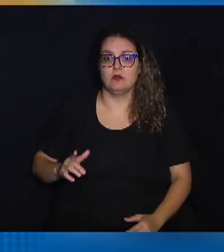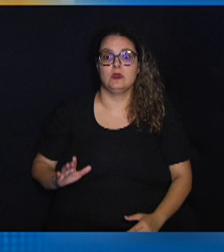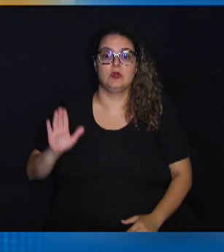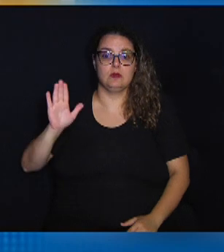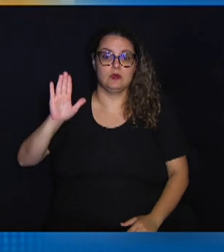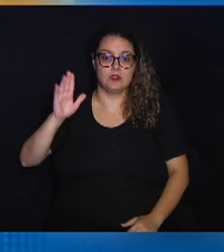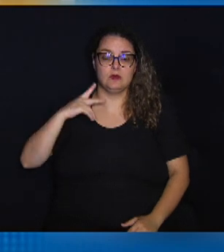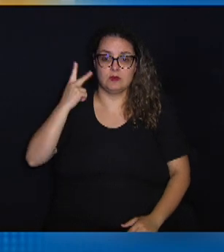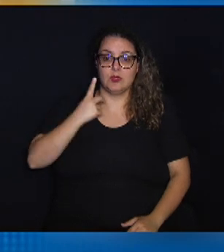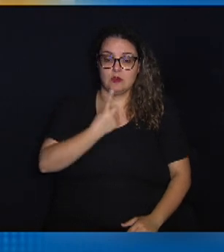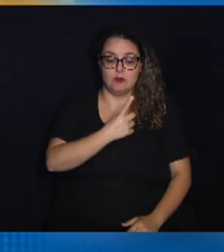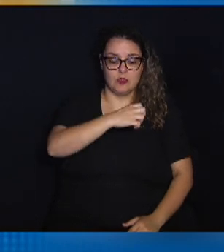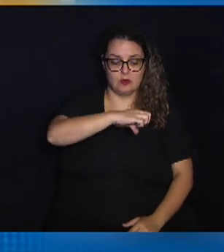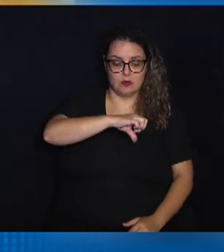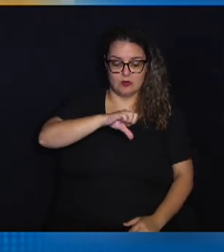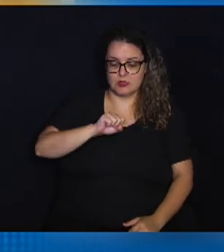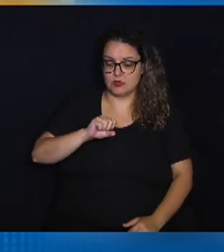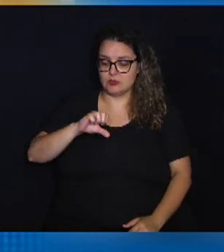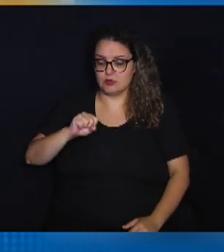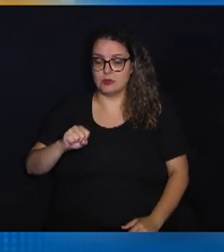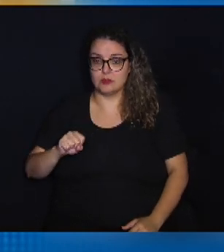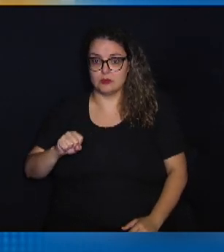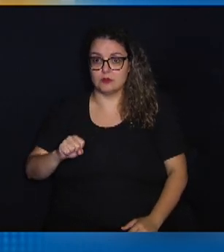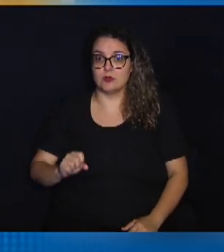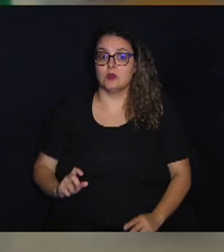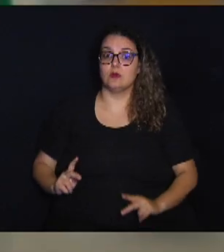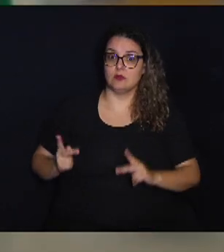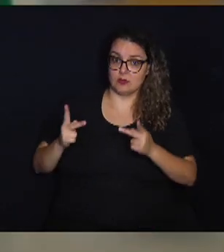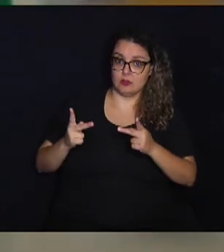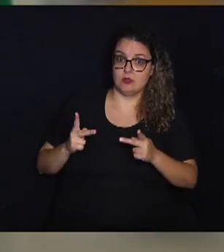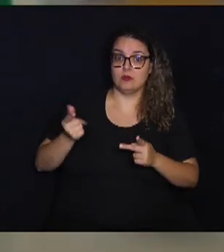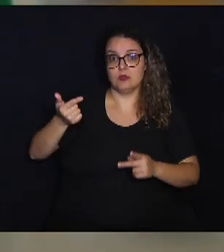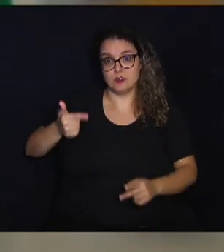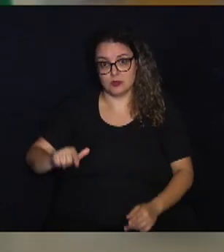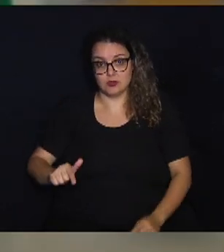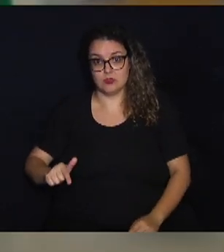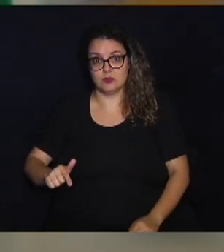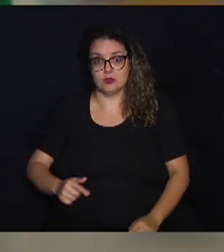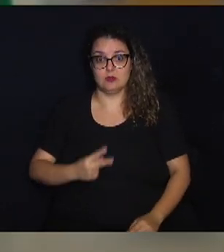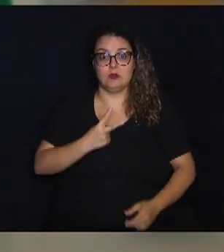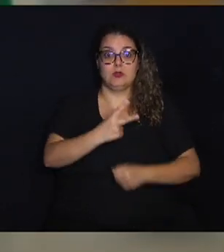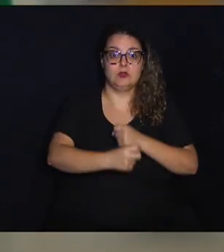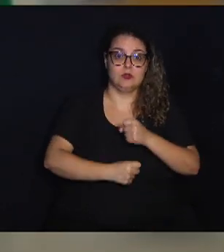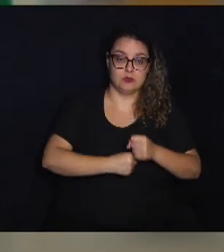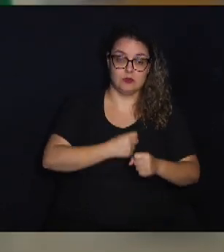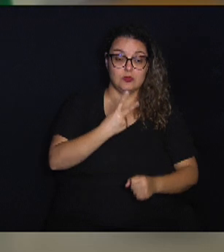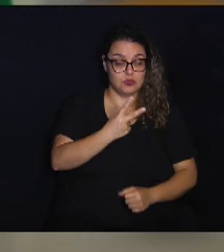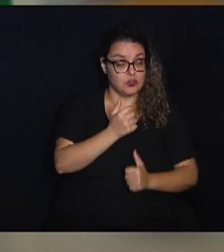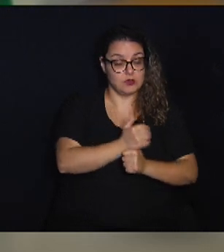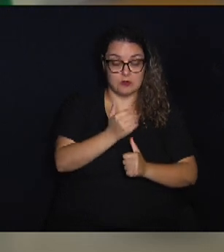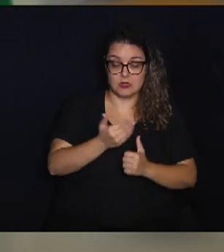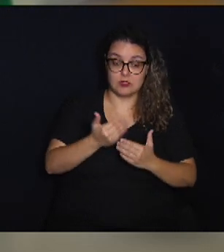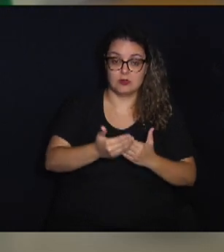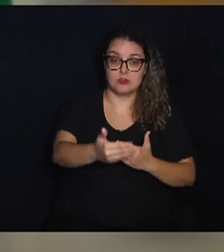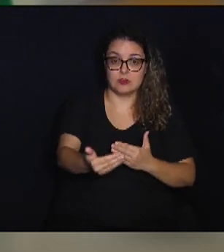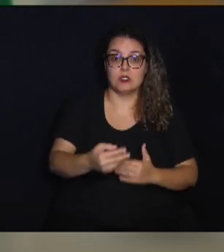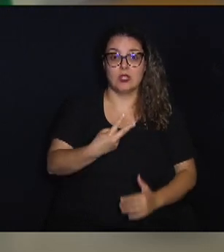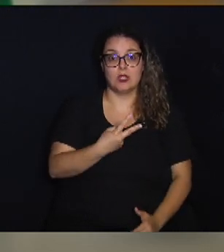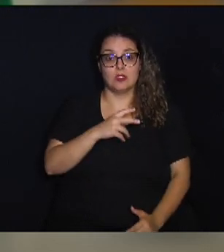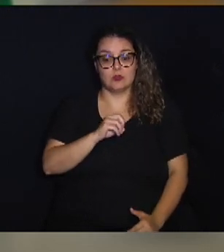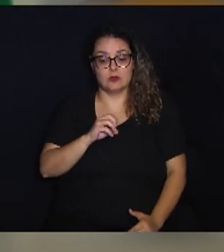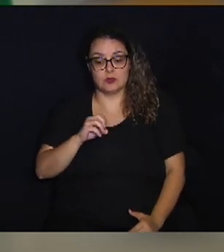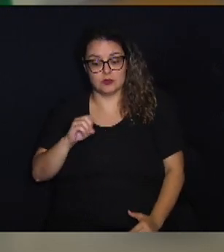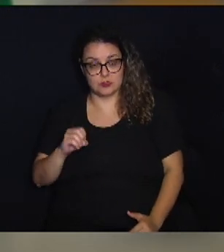em 1988. Foi eleito e reeleito para os 2 mandatos seguintes. Em 2000,